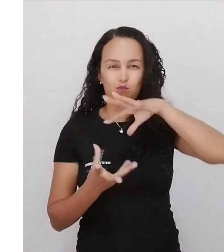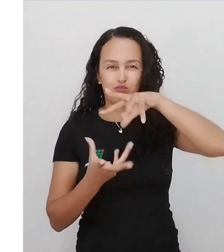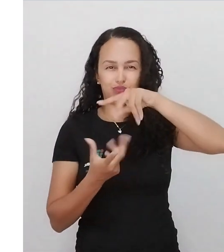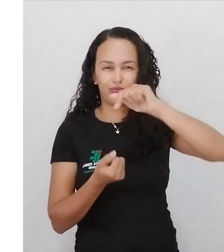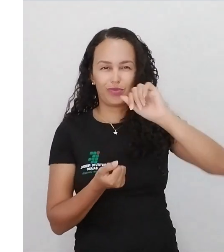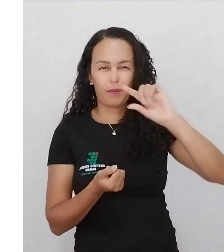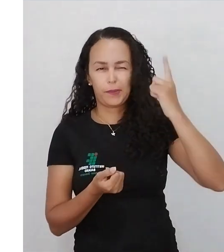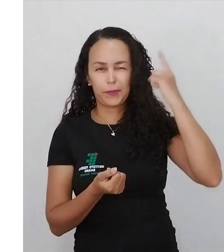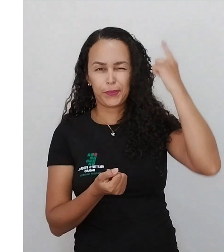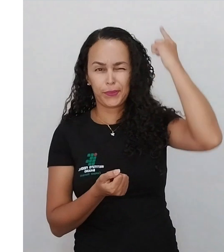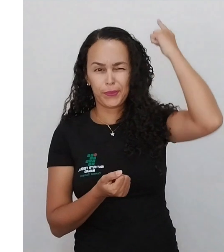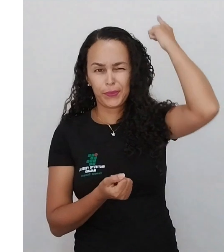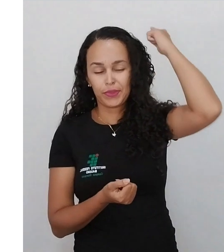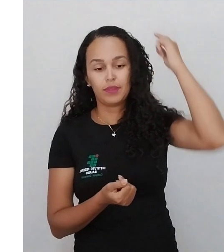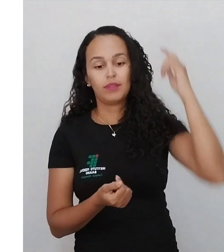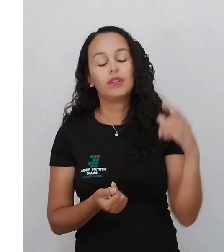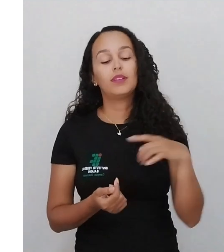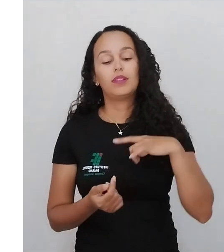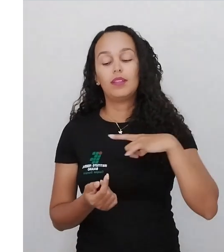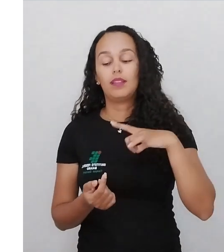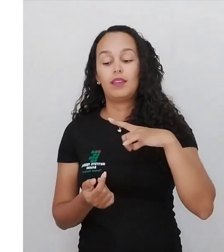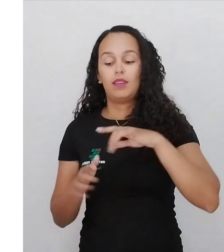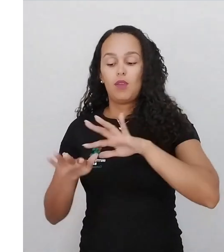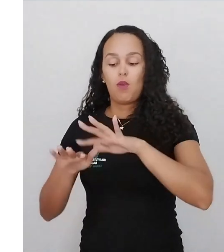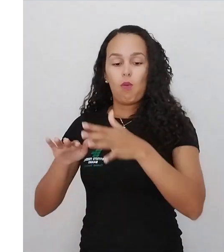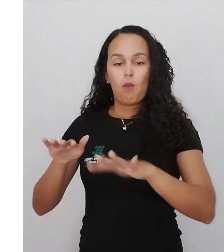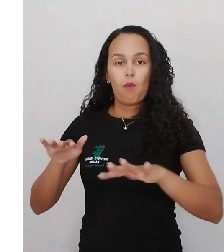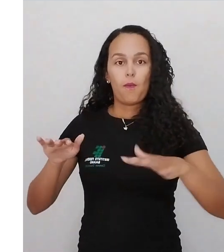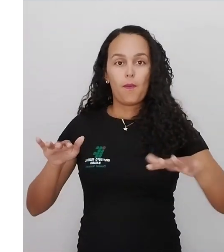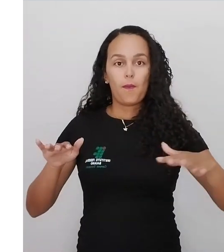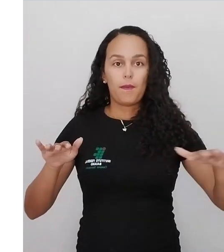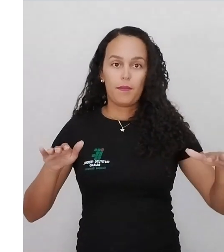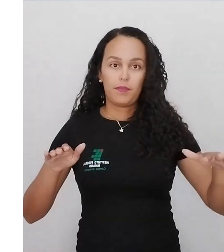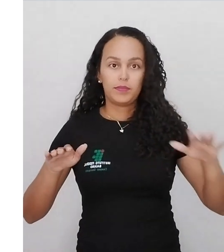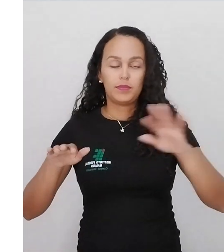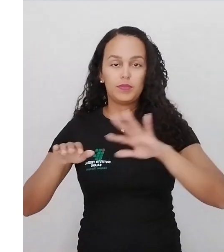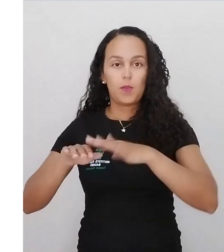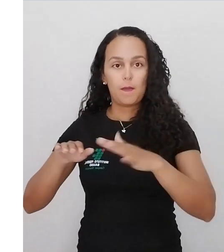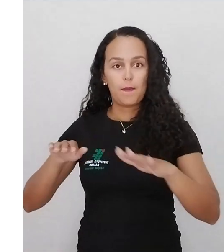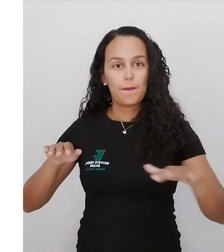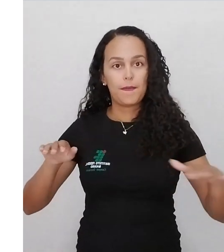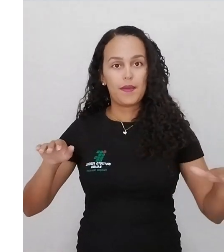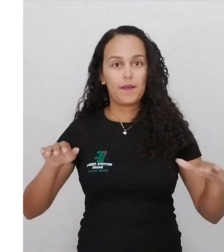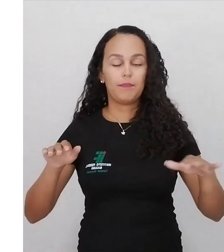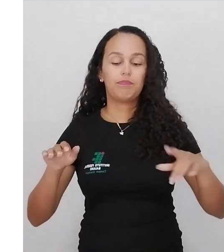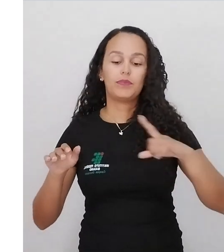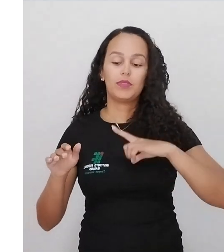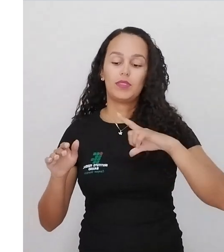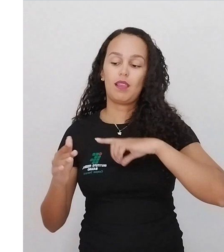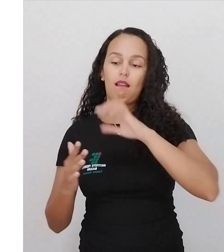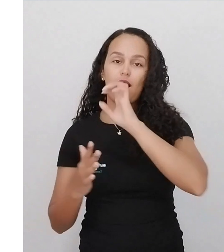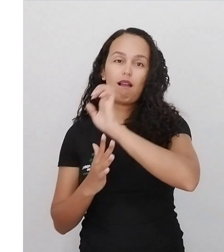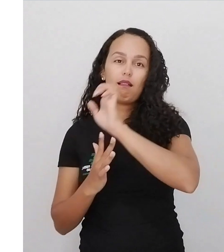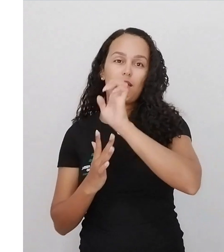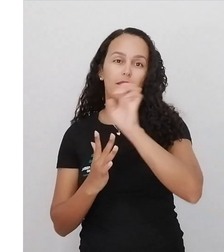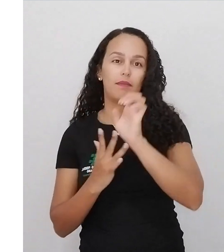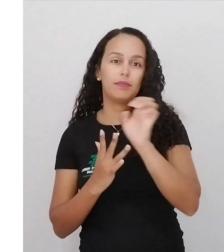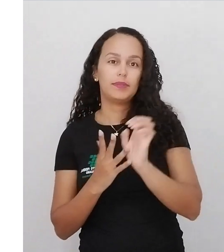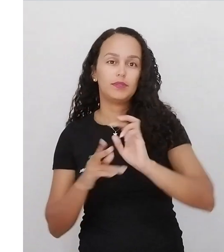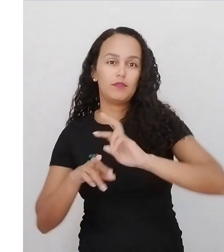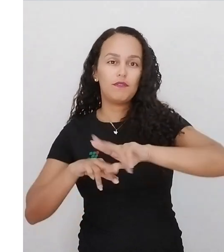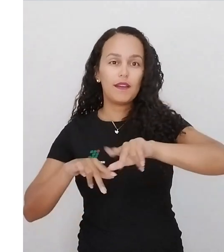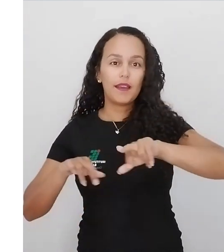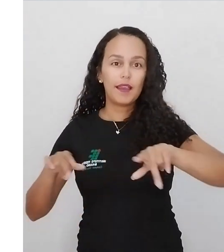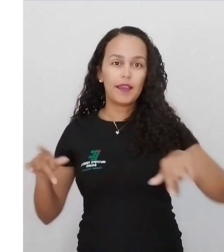nesse mar as moléculas inorgânicas, né, os elementos, né, inorgânicos ali diluídos na